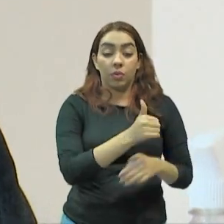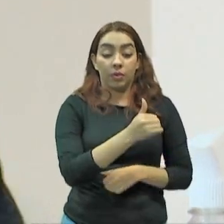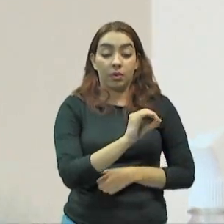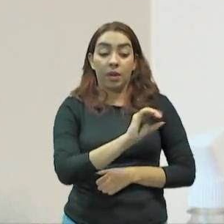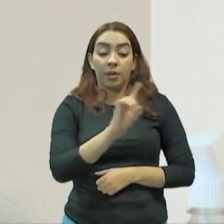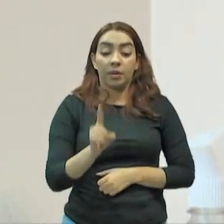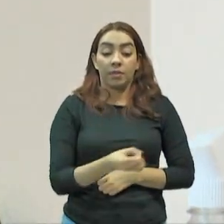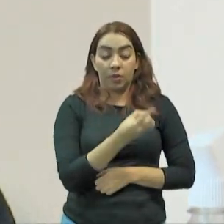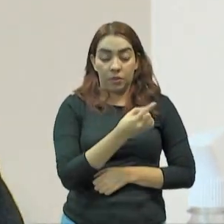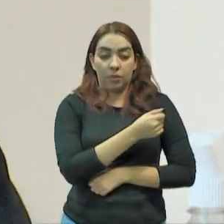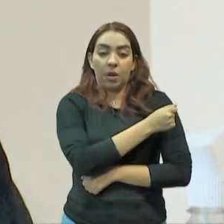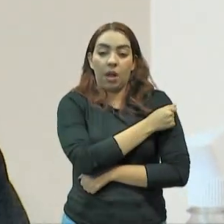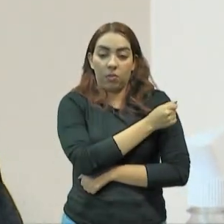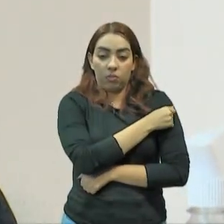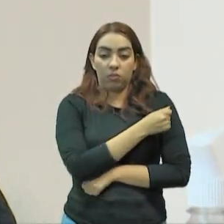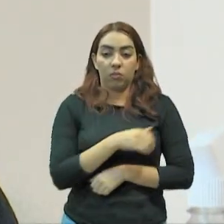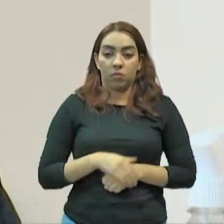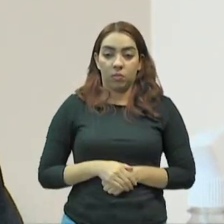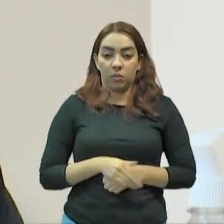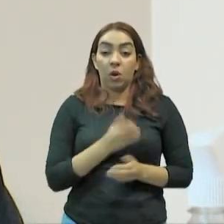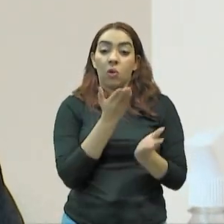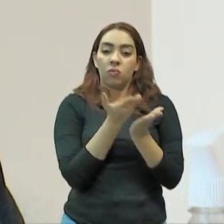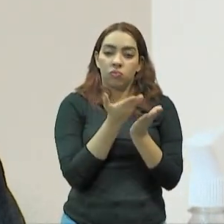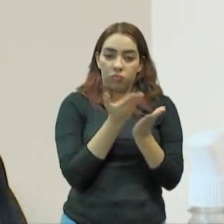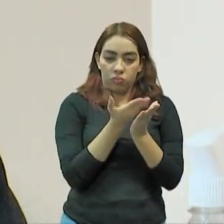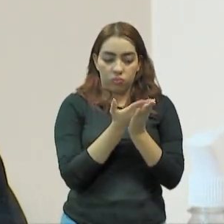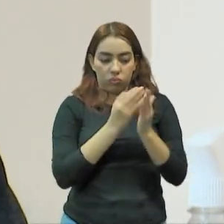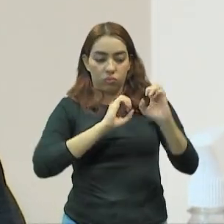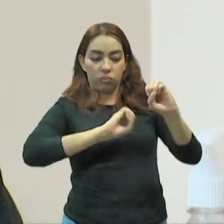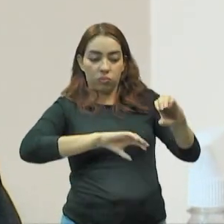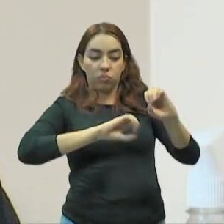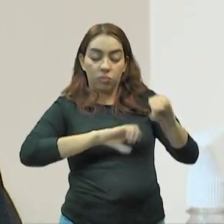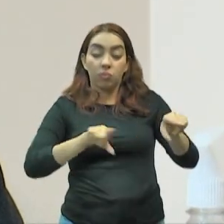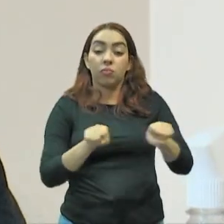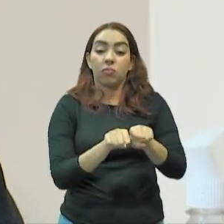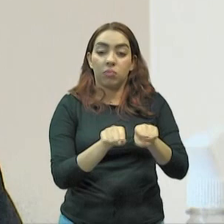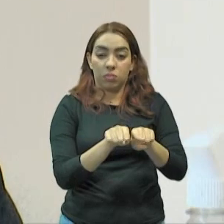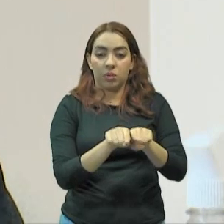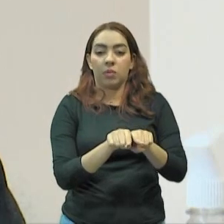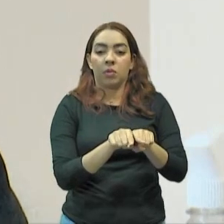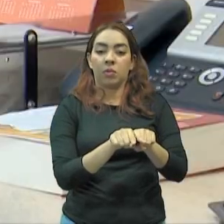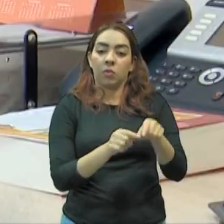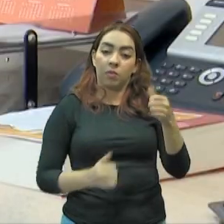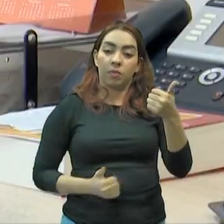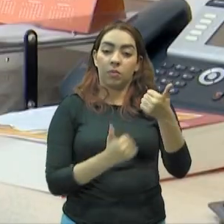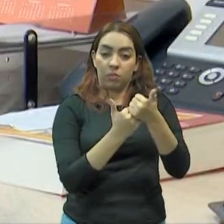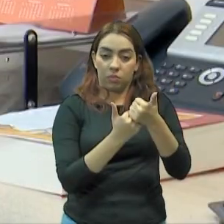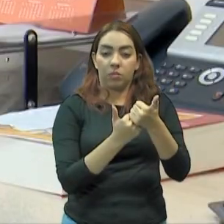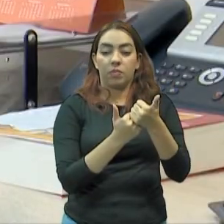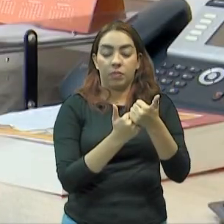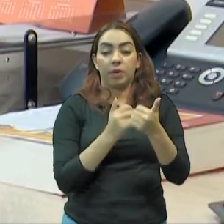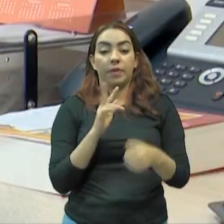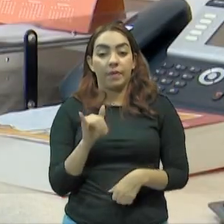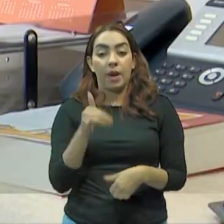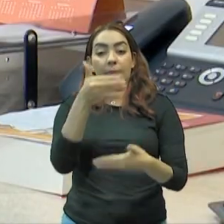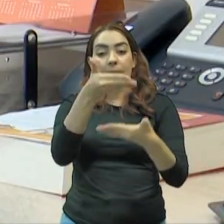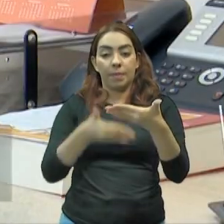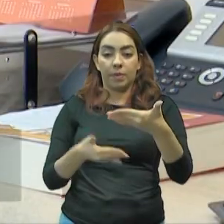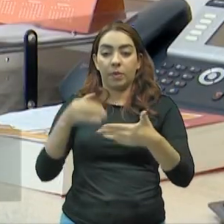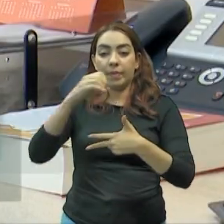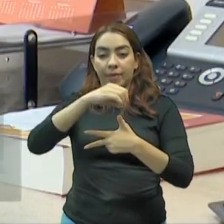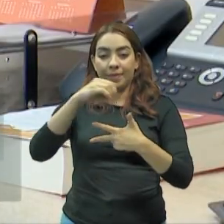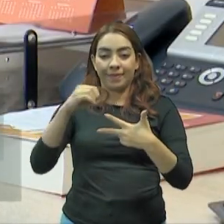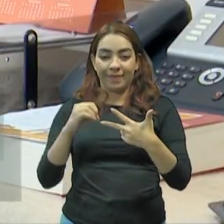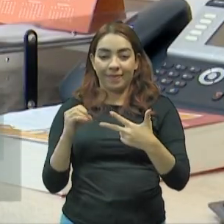além das aulas o suporte necessário para uma preparação adequada para o Enem nesse momento a assembleia cumpre um